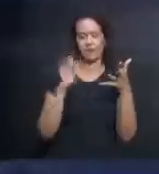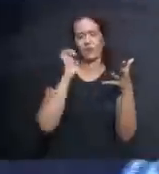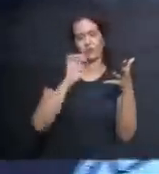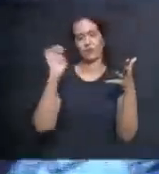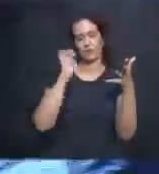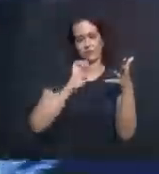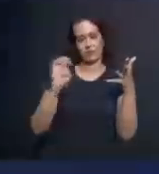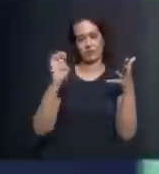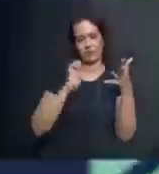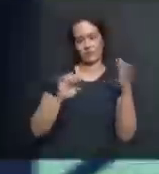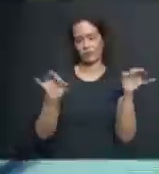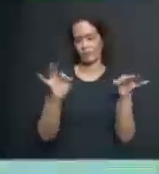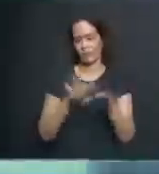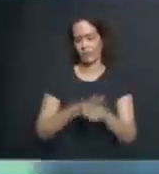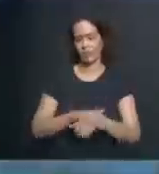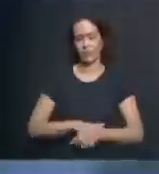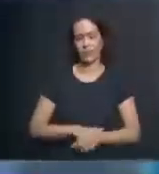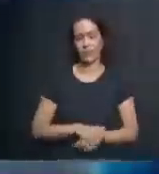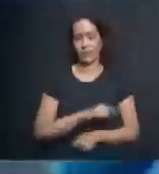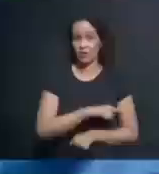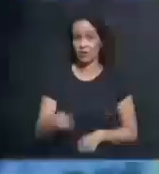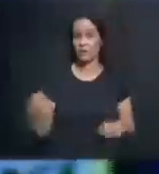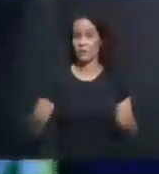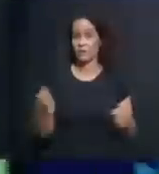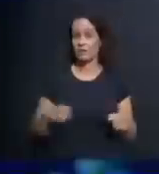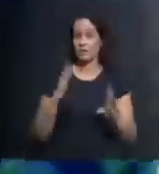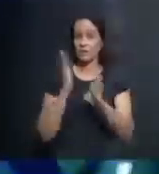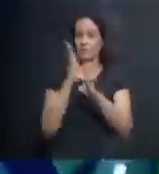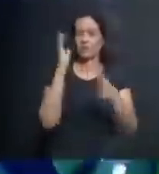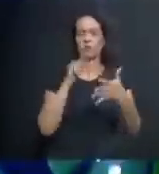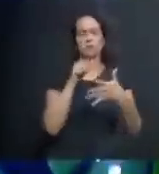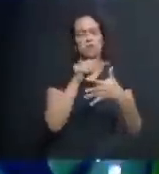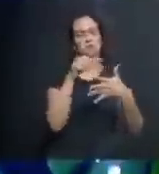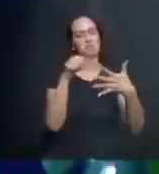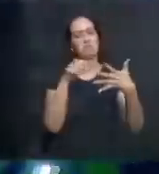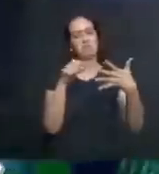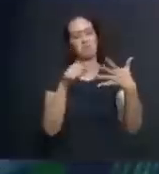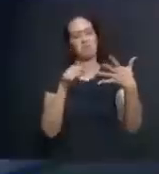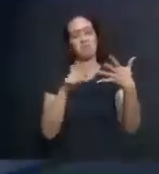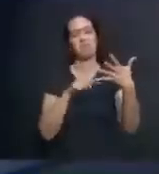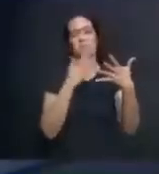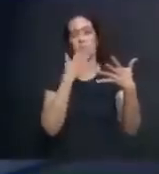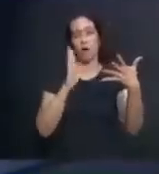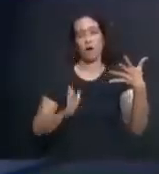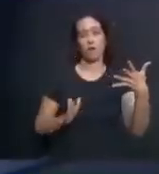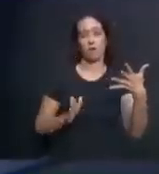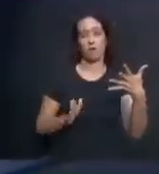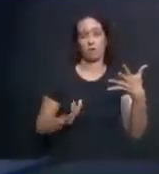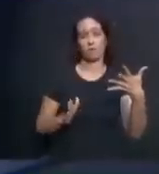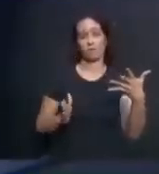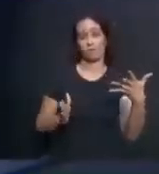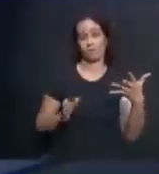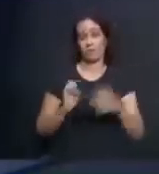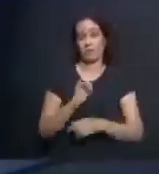Evangelista. Evangelista. Você precisa descobrir, porque senão você vira Jordan.